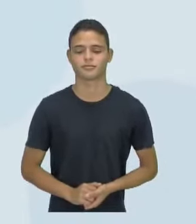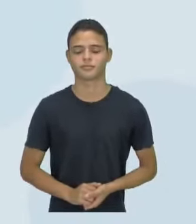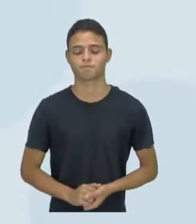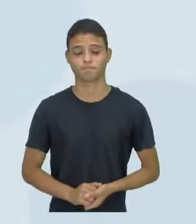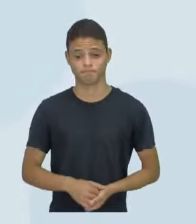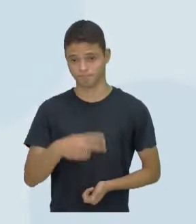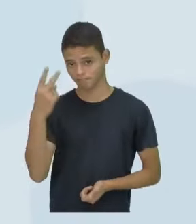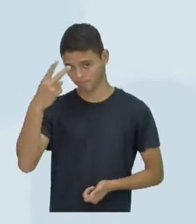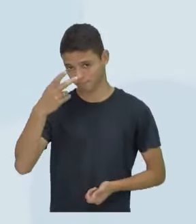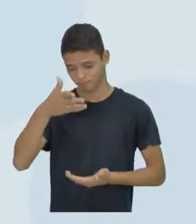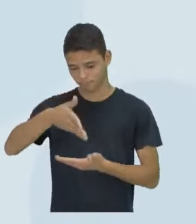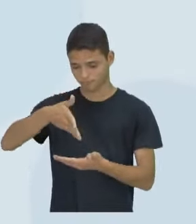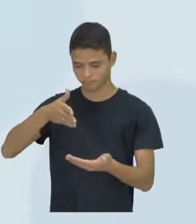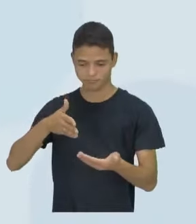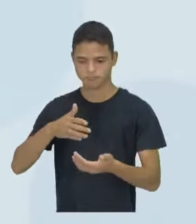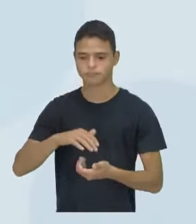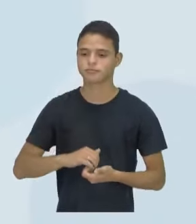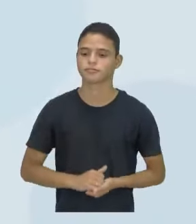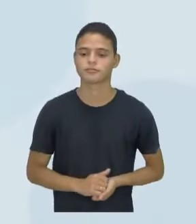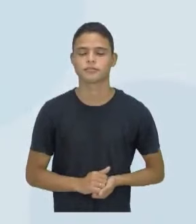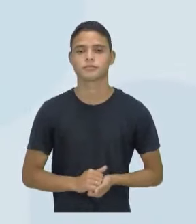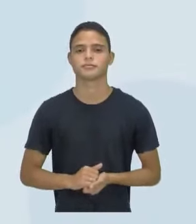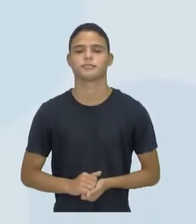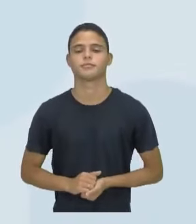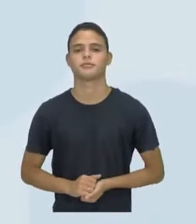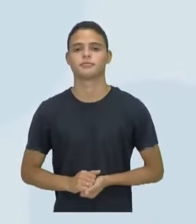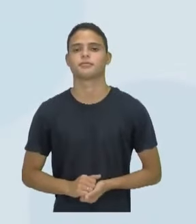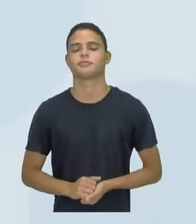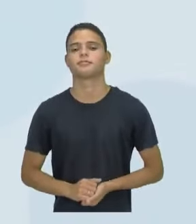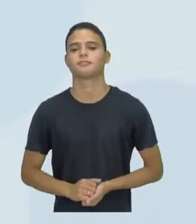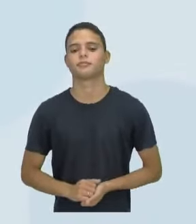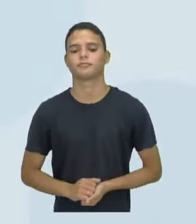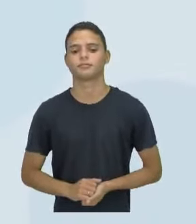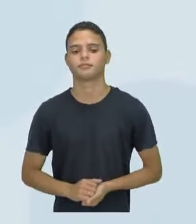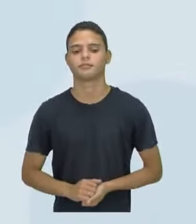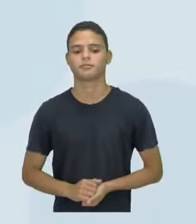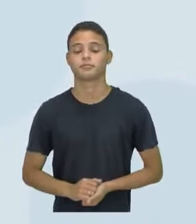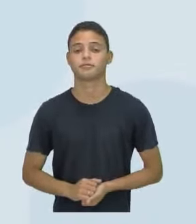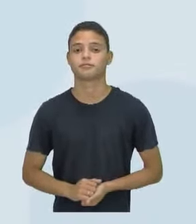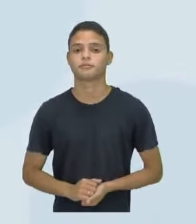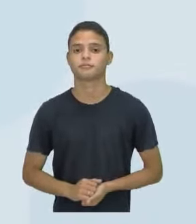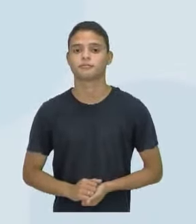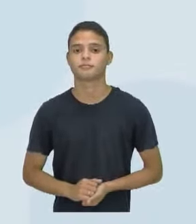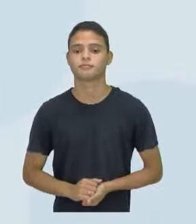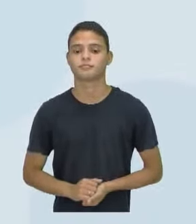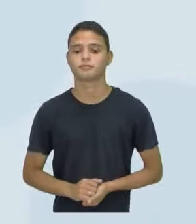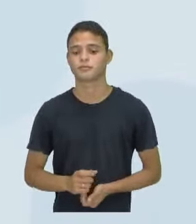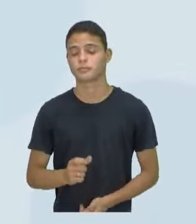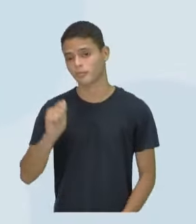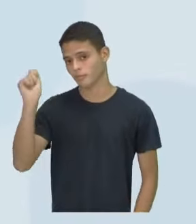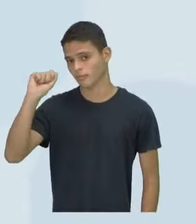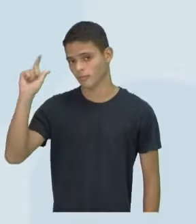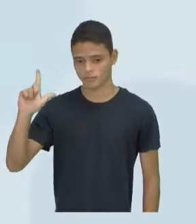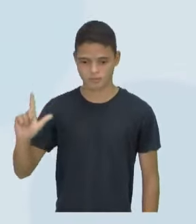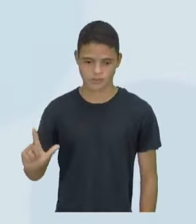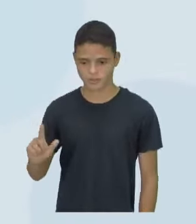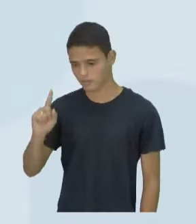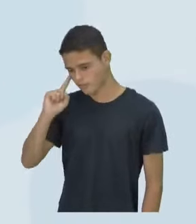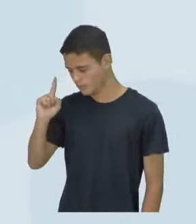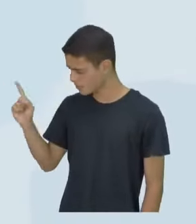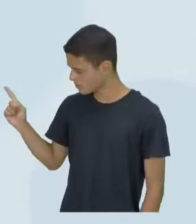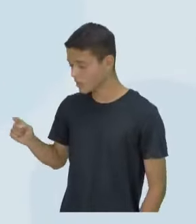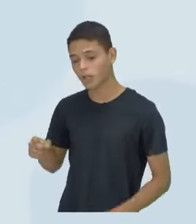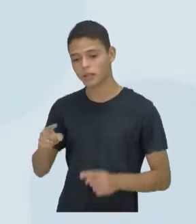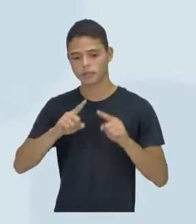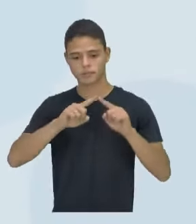dividir em 2 partes. The number of letters for each occupation is given. Então, em azul, dentro de parênteses, você tem lá